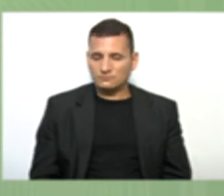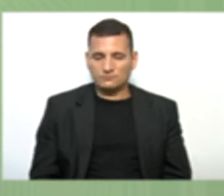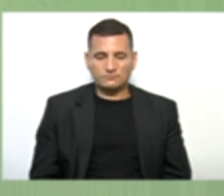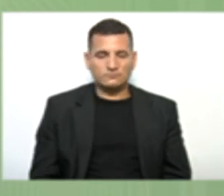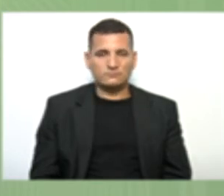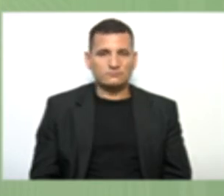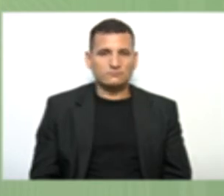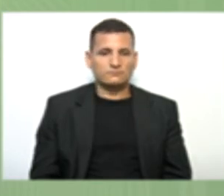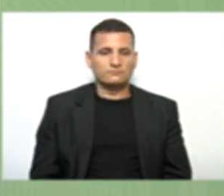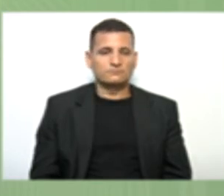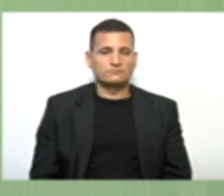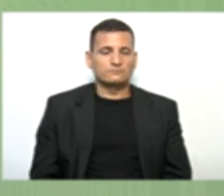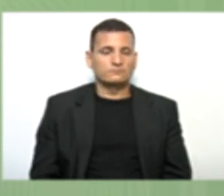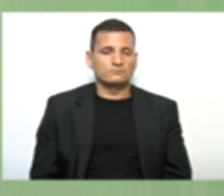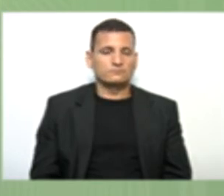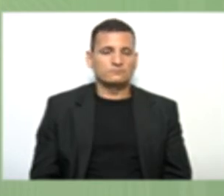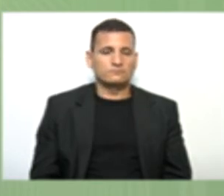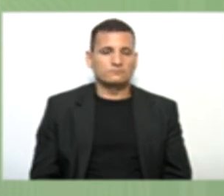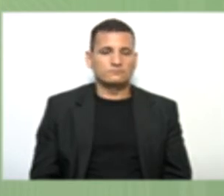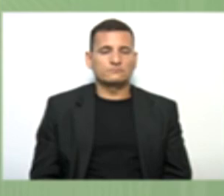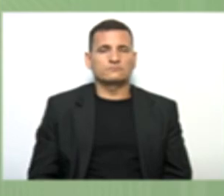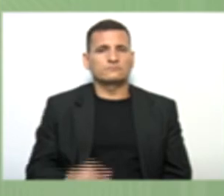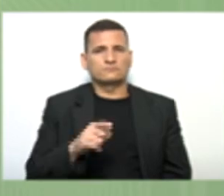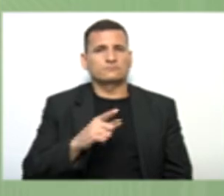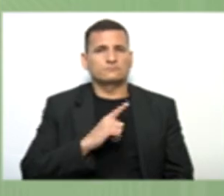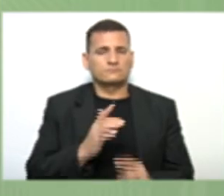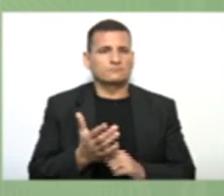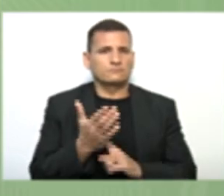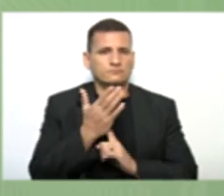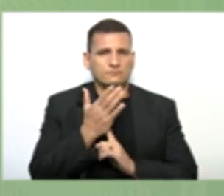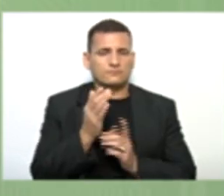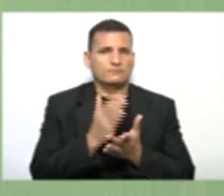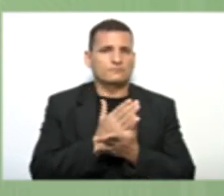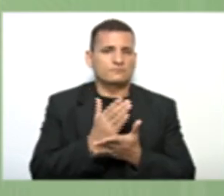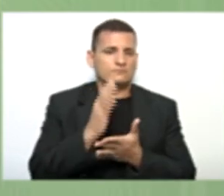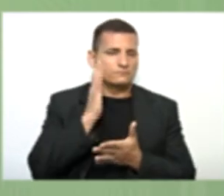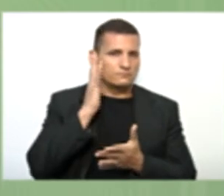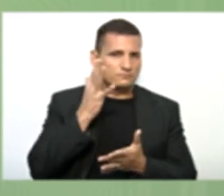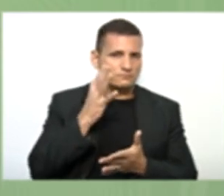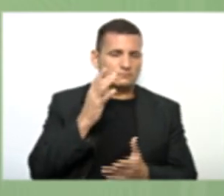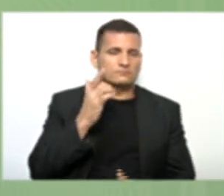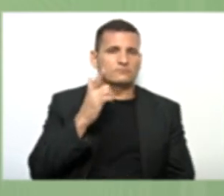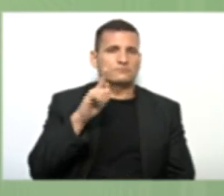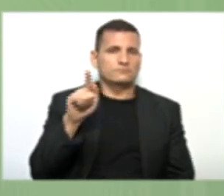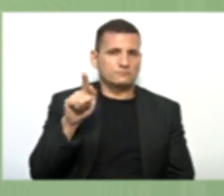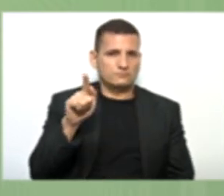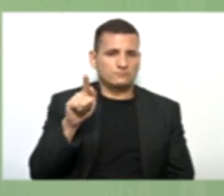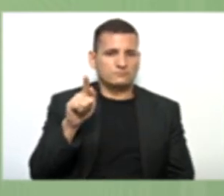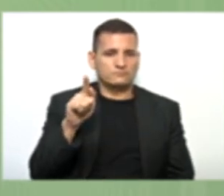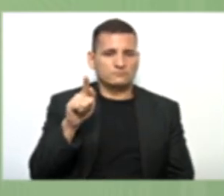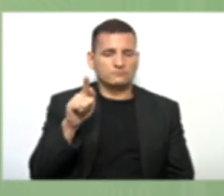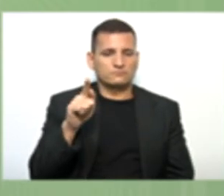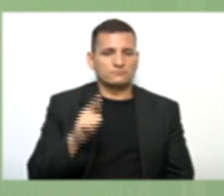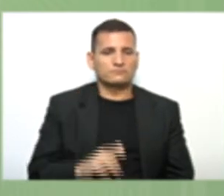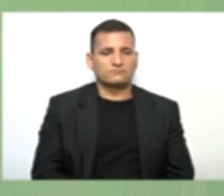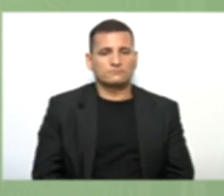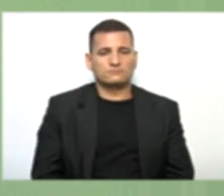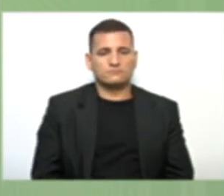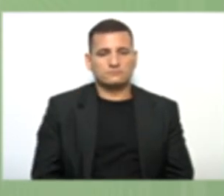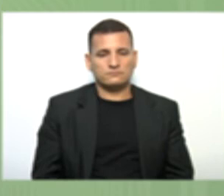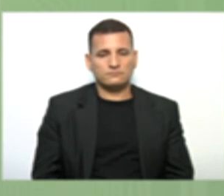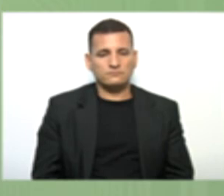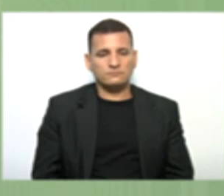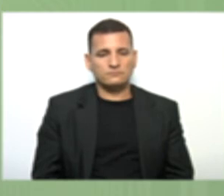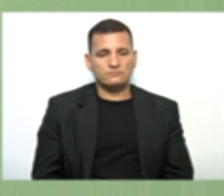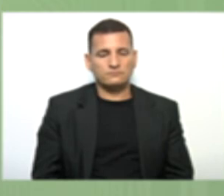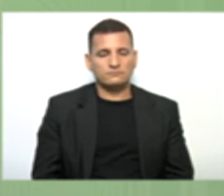até porque isso aqui ajuda muito a gente a resolver alguns algoritmos de contagem de números, tá? Funciona também se tivesse, pessoal, funciona também se